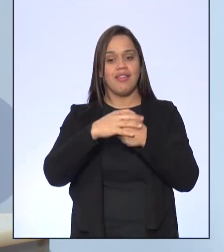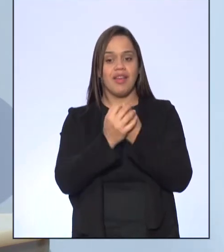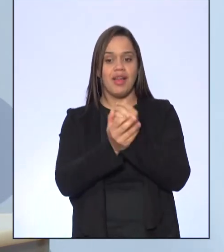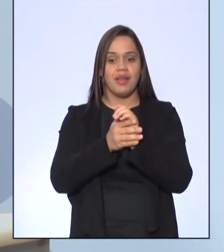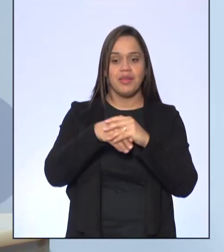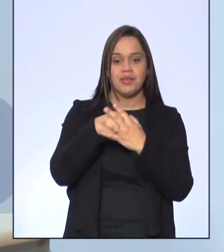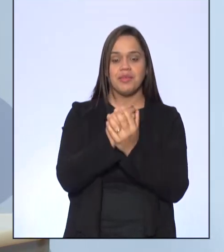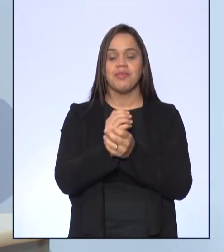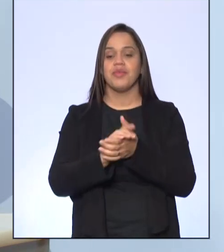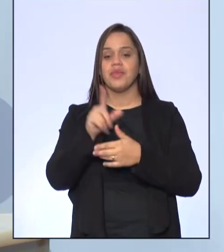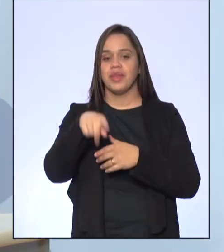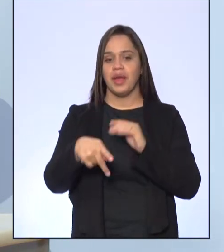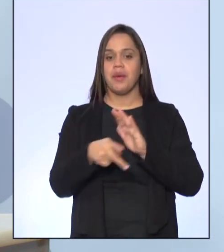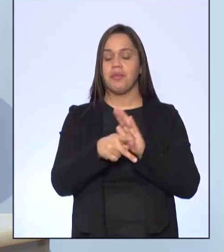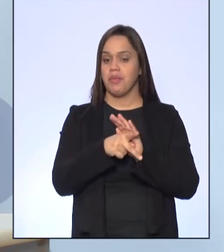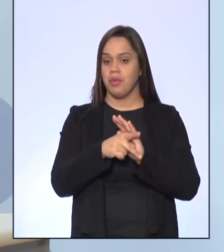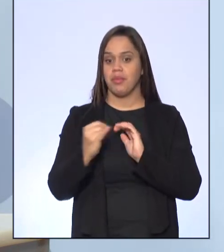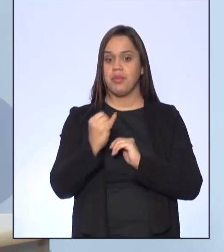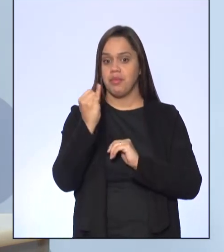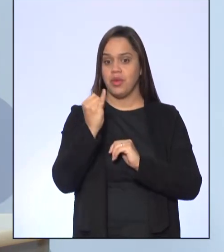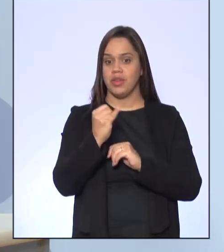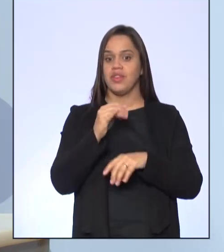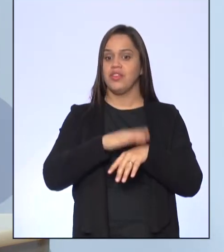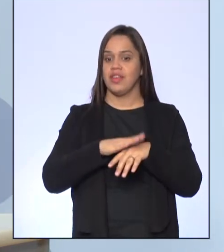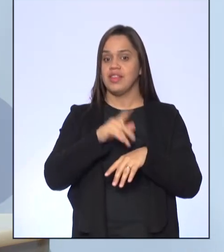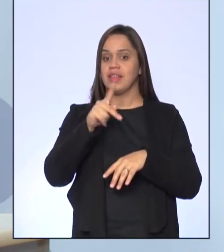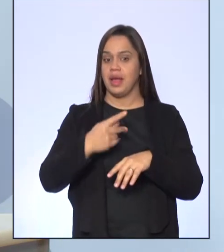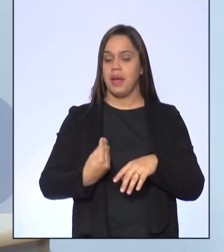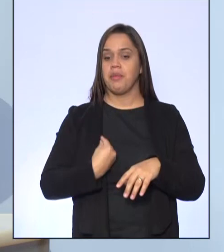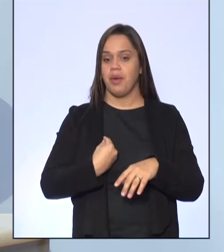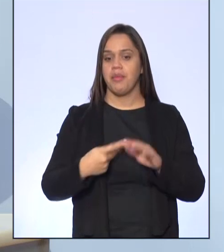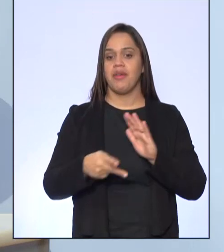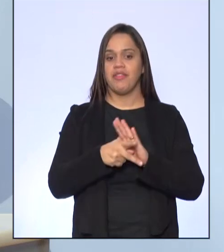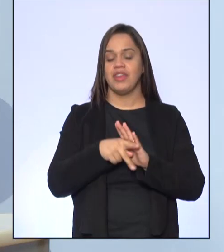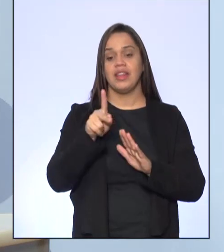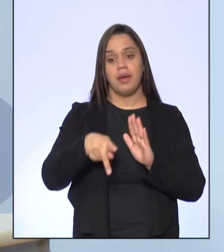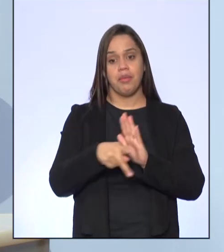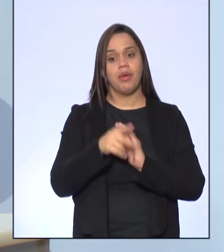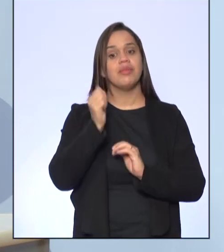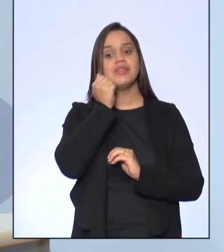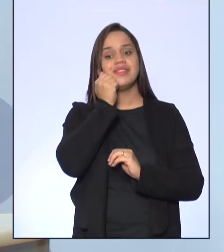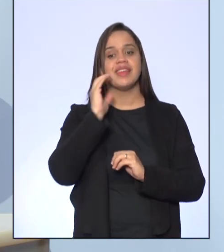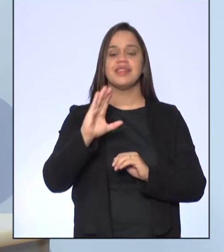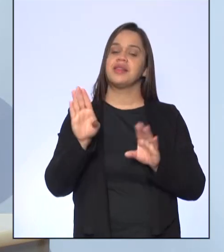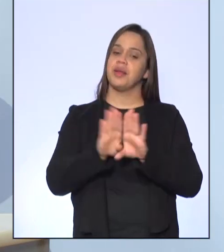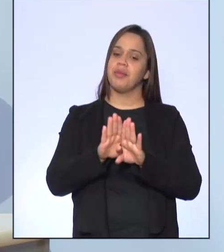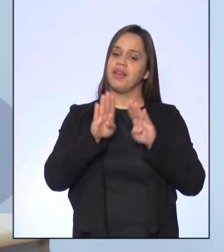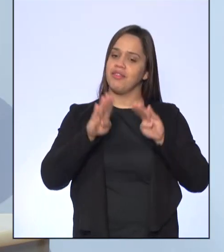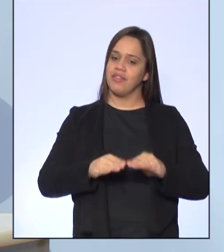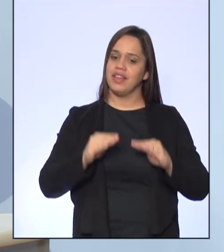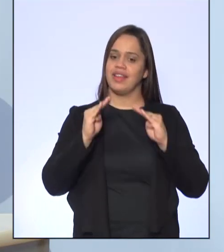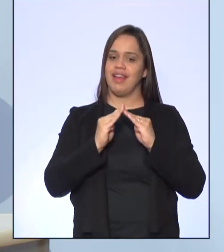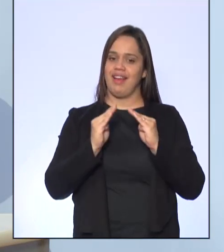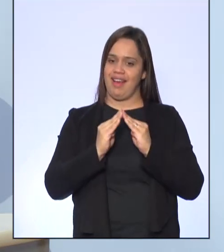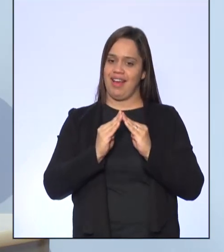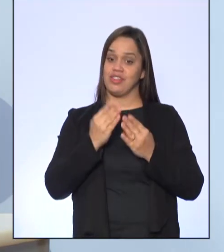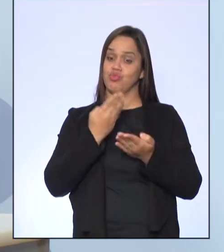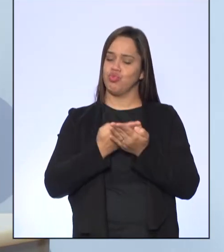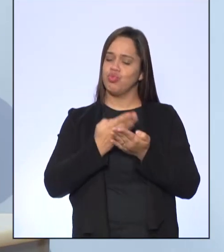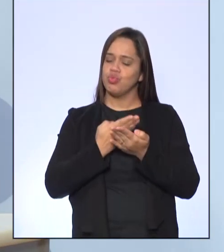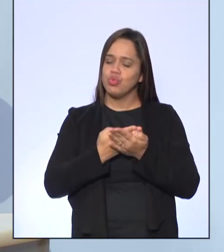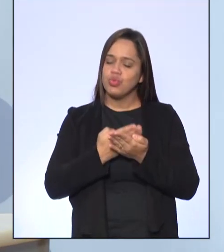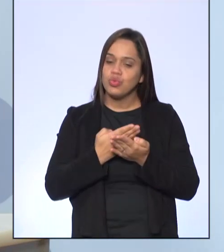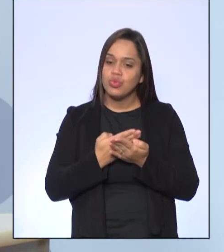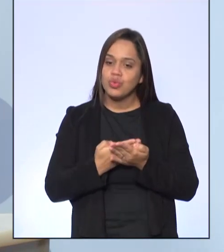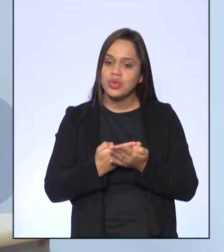que é também um procedimento muito importante que faz parte da ciência. Fiquem em casa, estudem